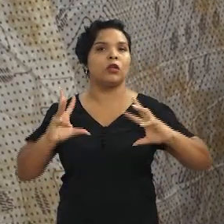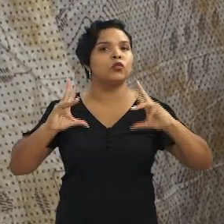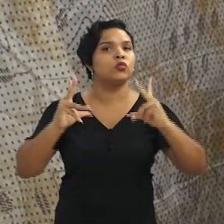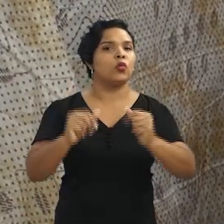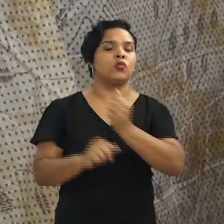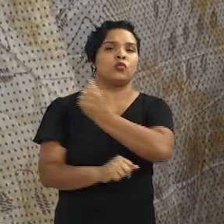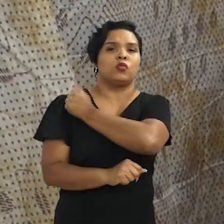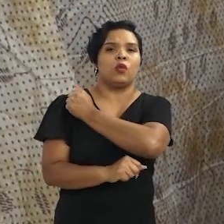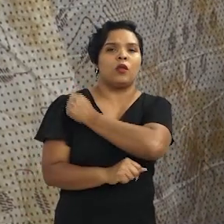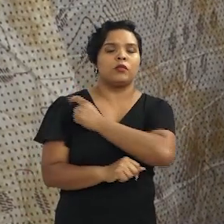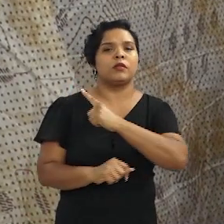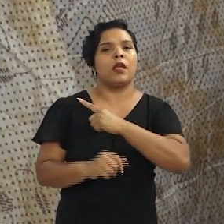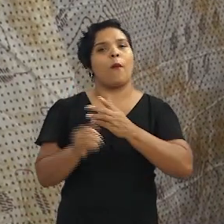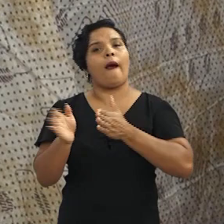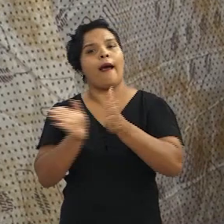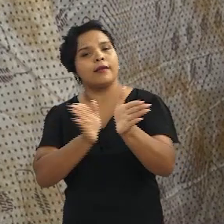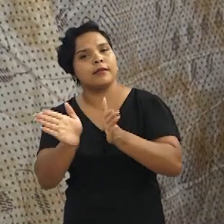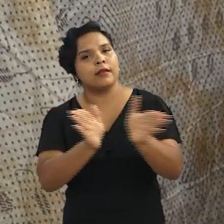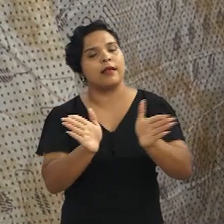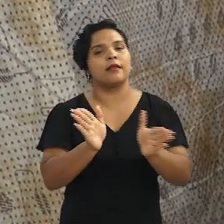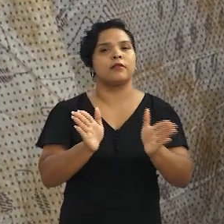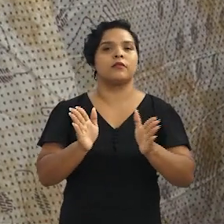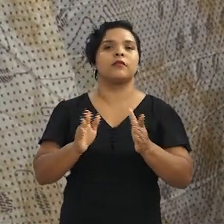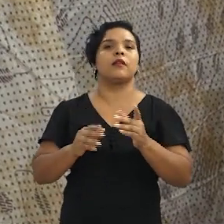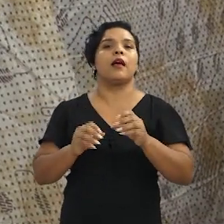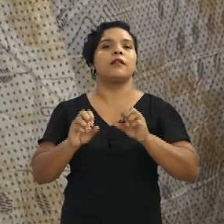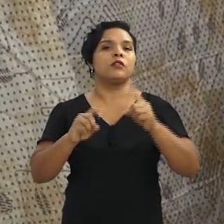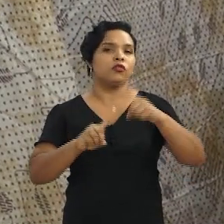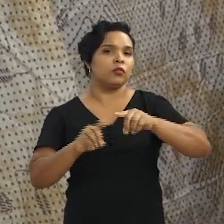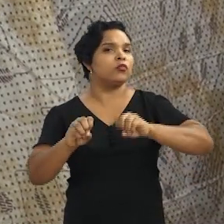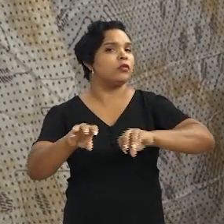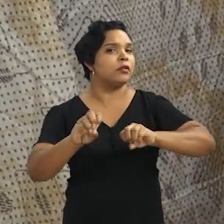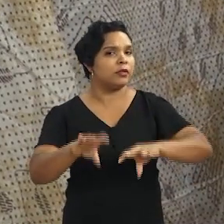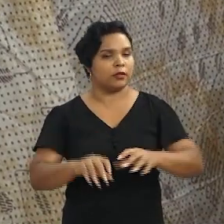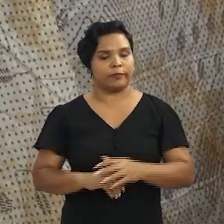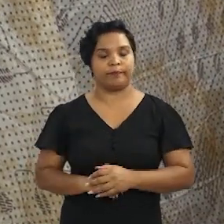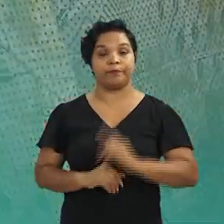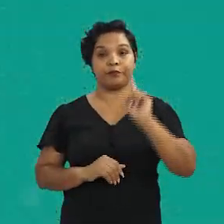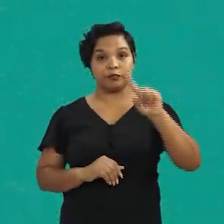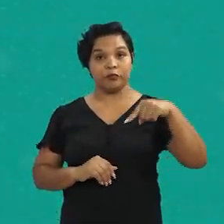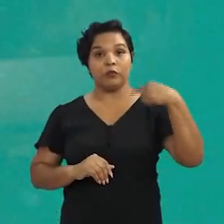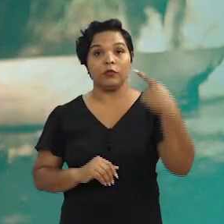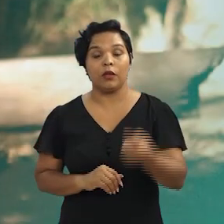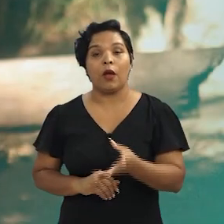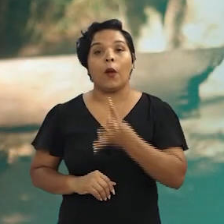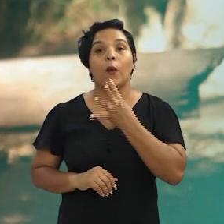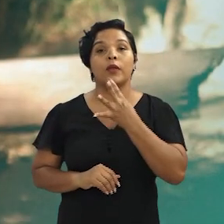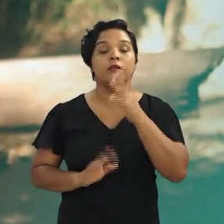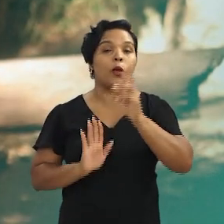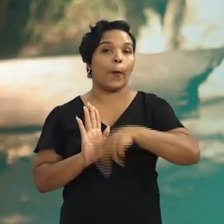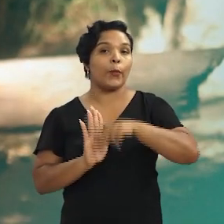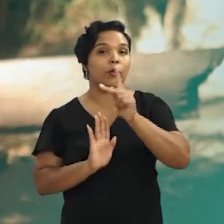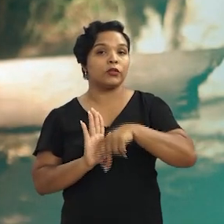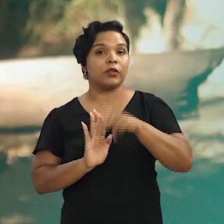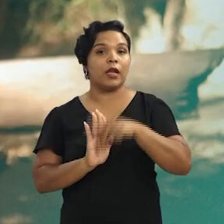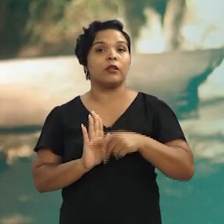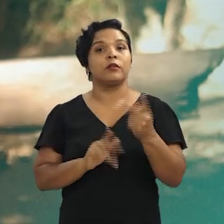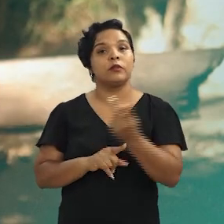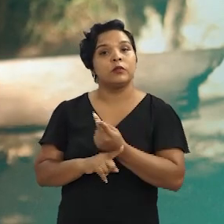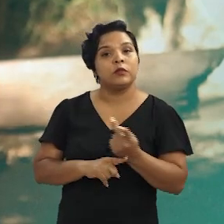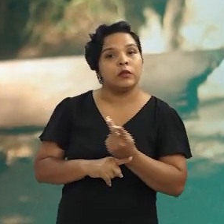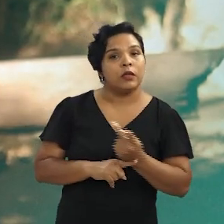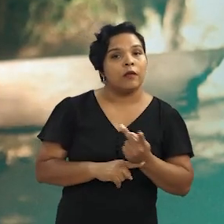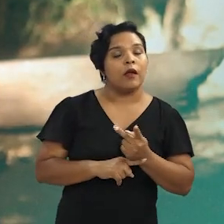é fundamental para que todos os alunos tenham acesso a essa ferramenta de ensino. No próximo bloco, vamos